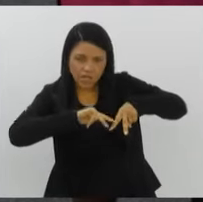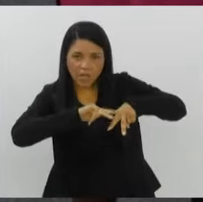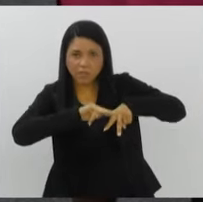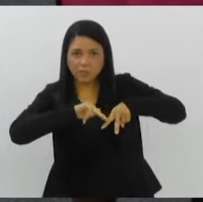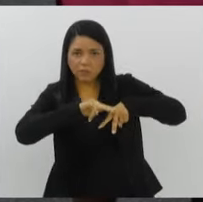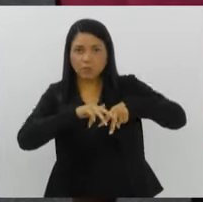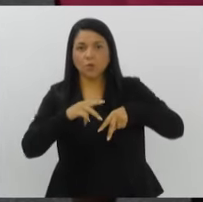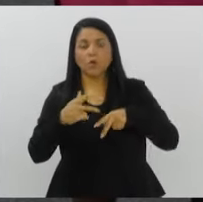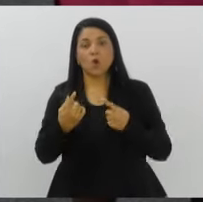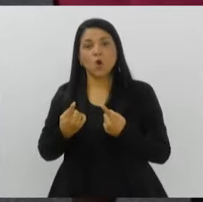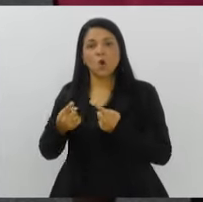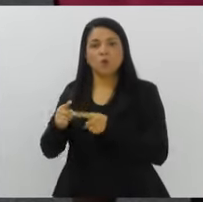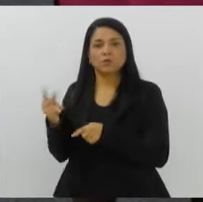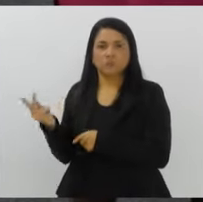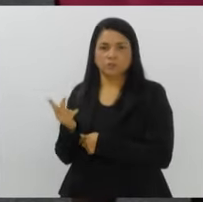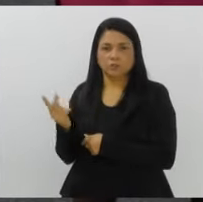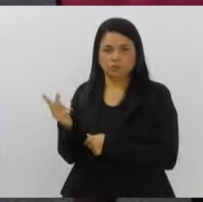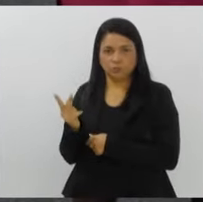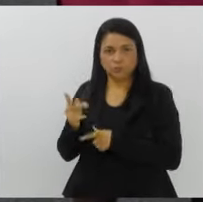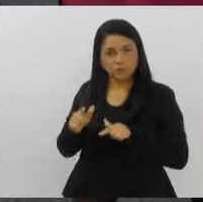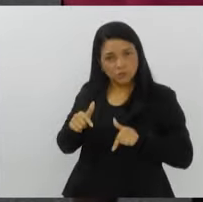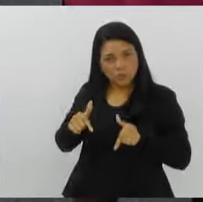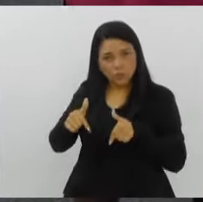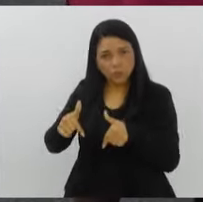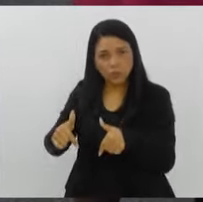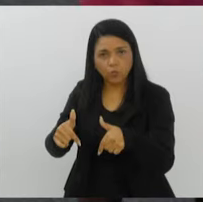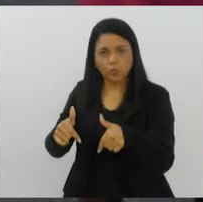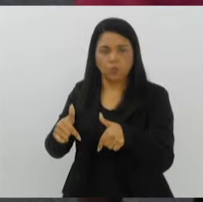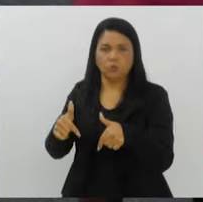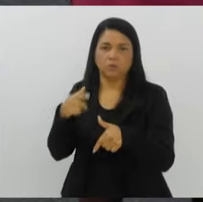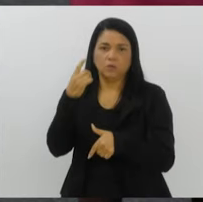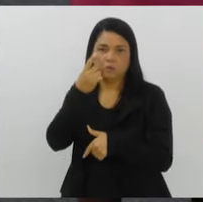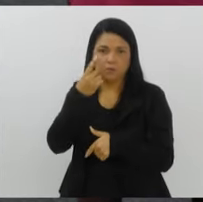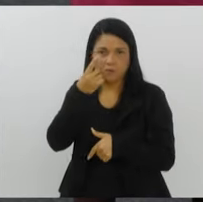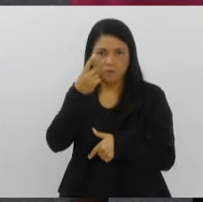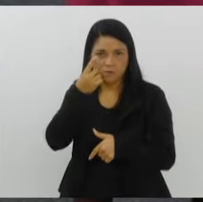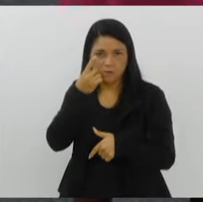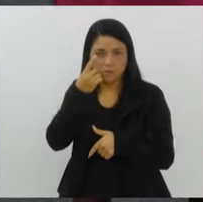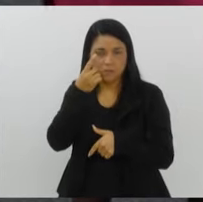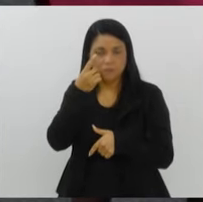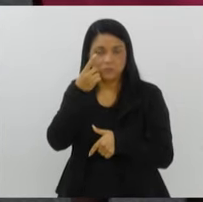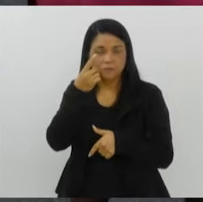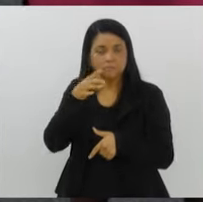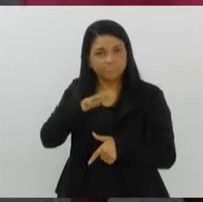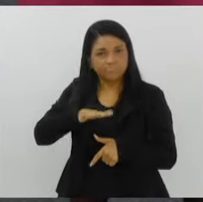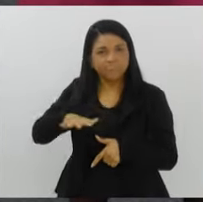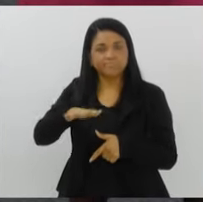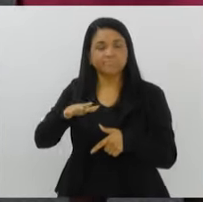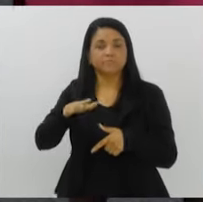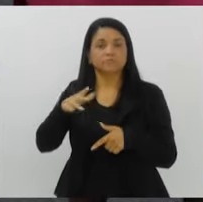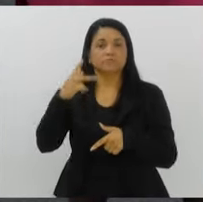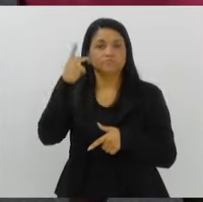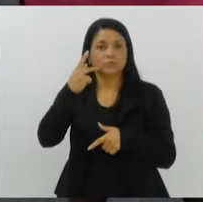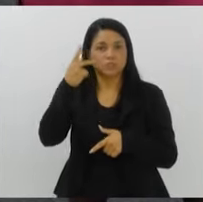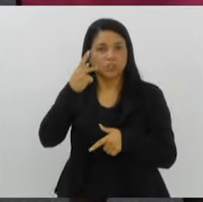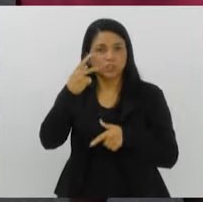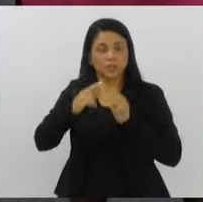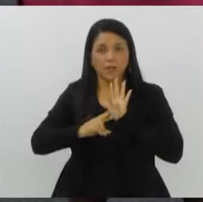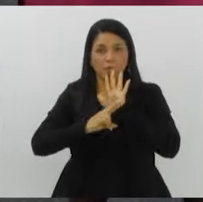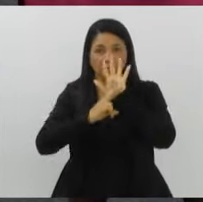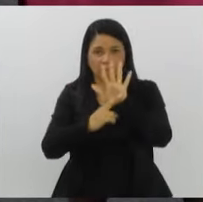duas parlamentares que atuam incisivamente nas trincheiras do parlamento, que